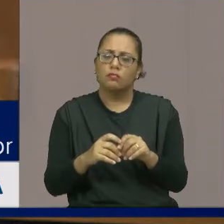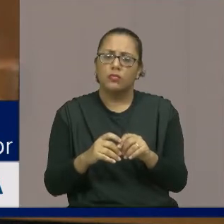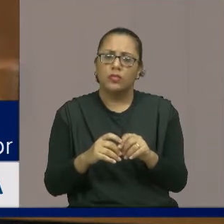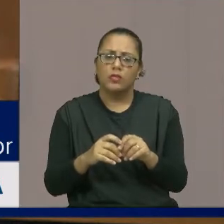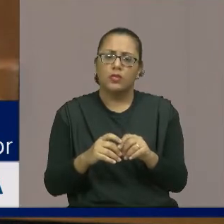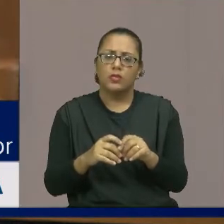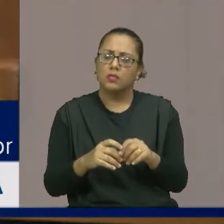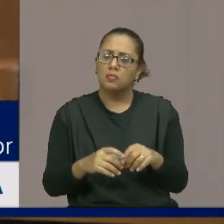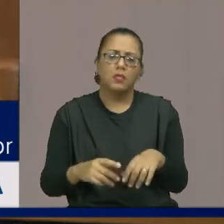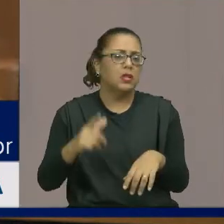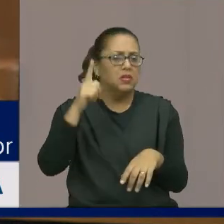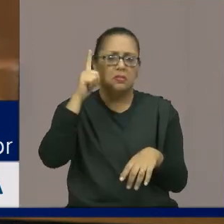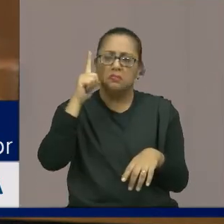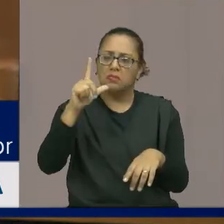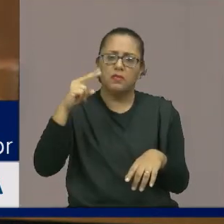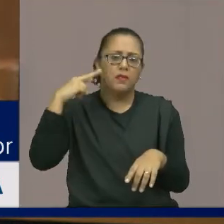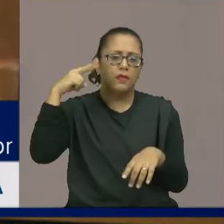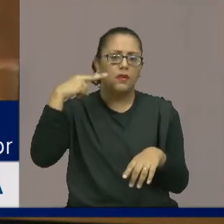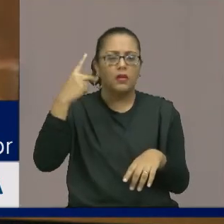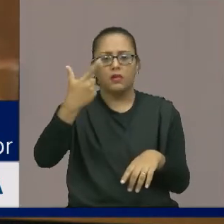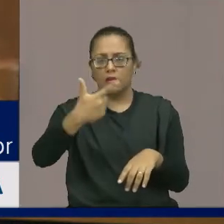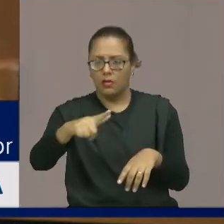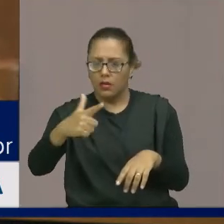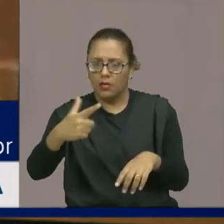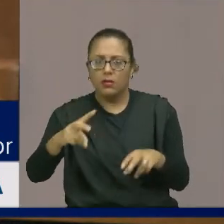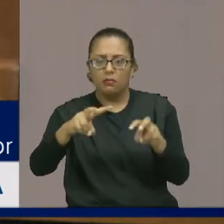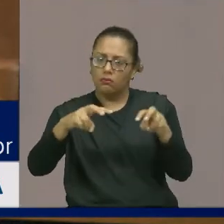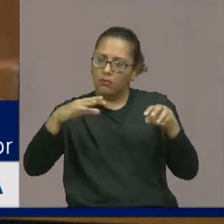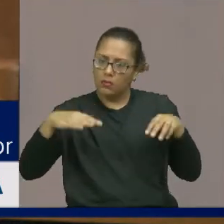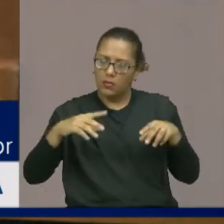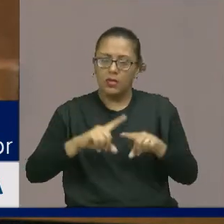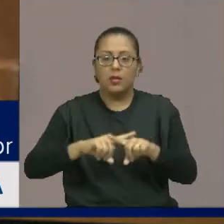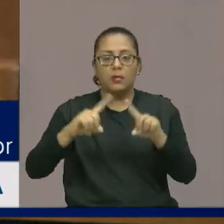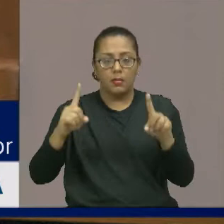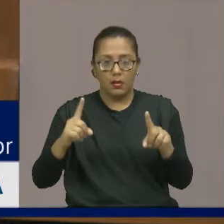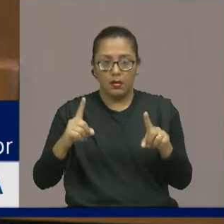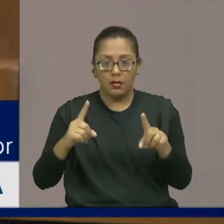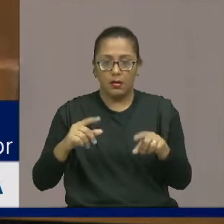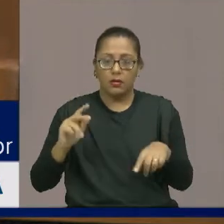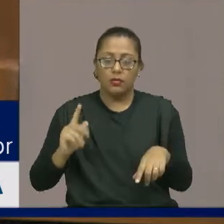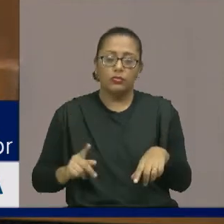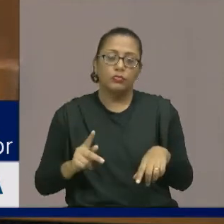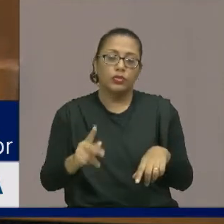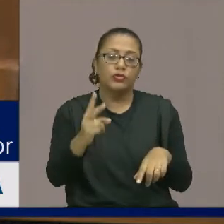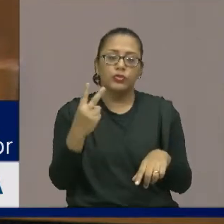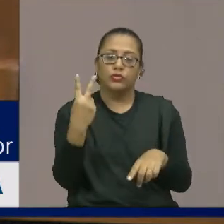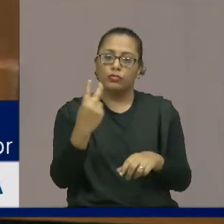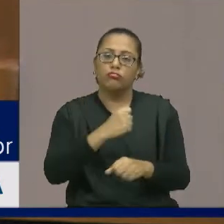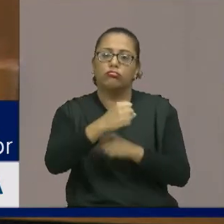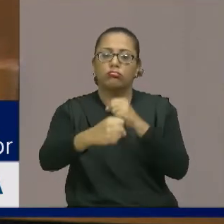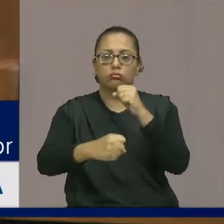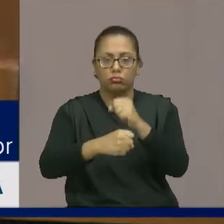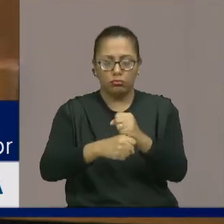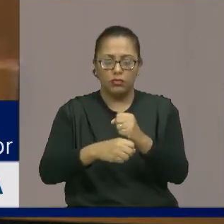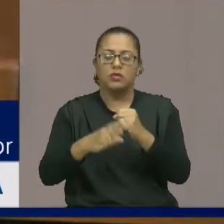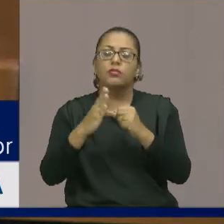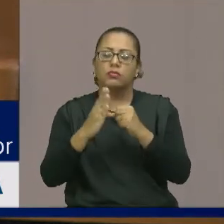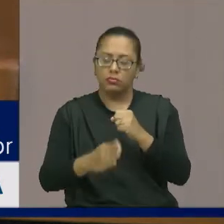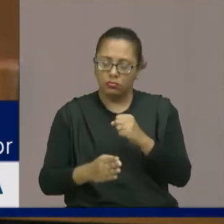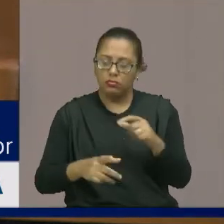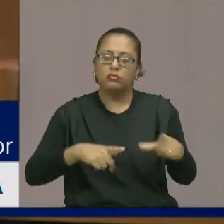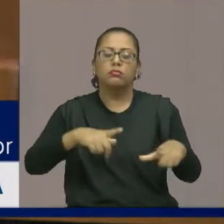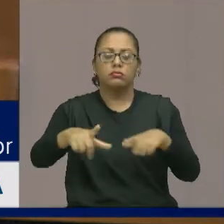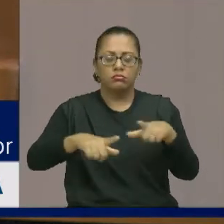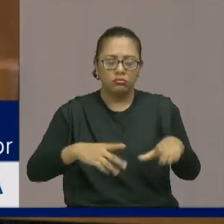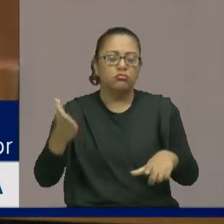trouxe novamente à casa, mas nós fizemos dois mandatos muito profícuos, com muitas conquistas.